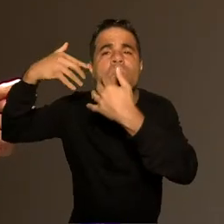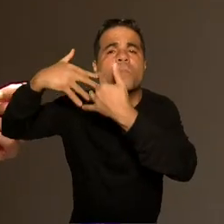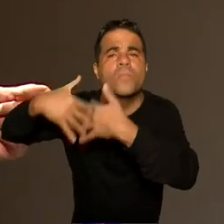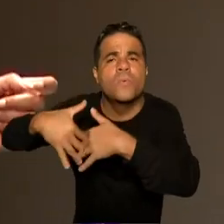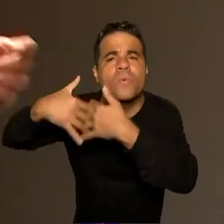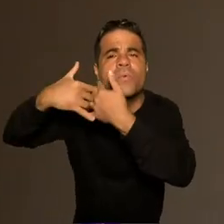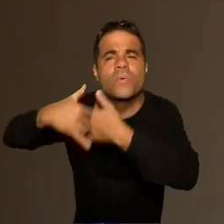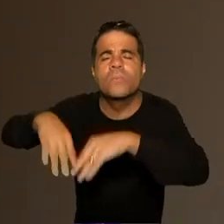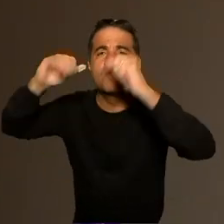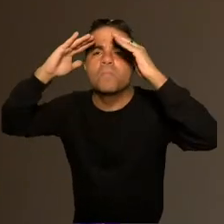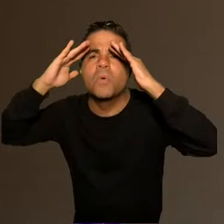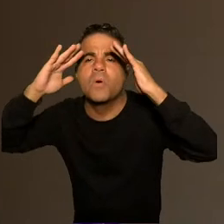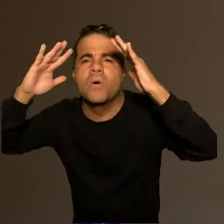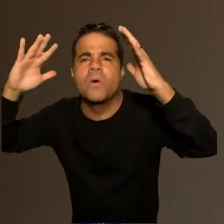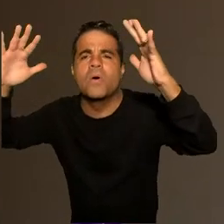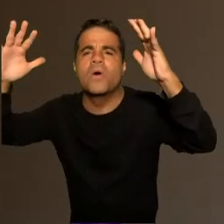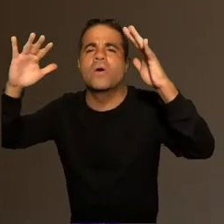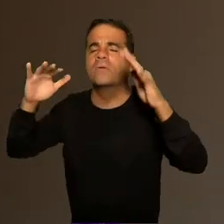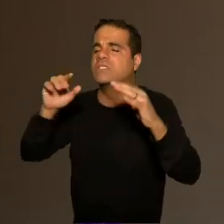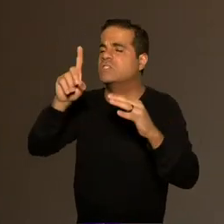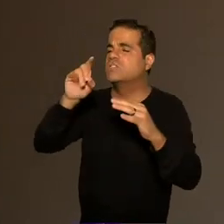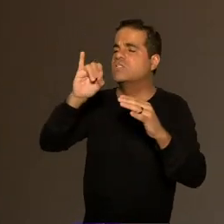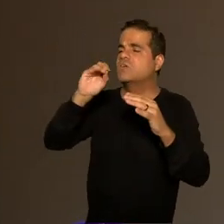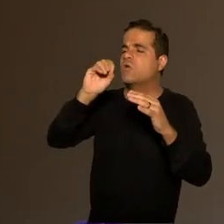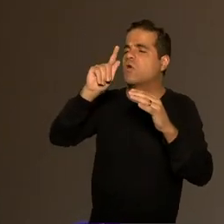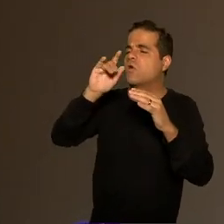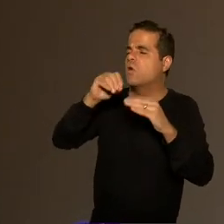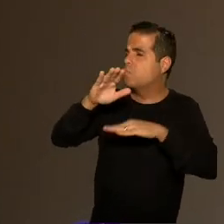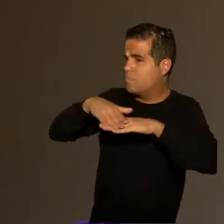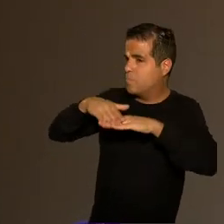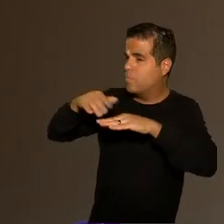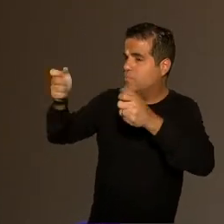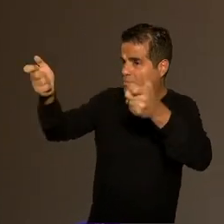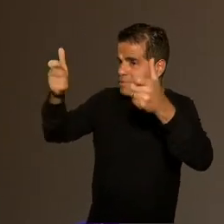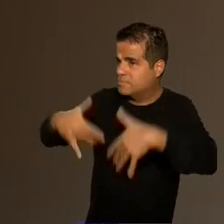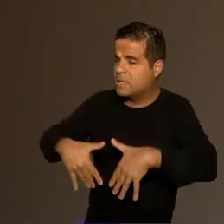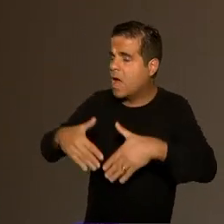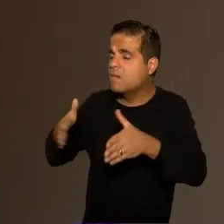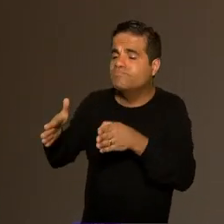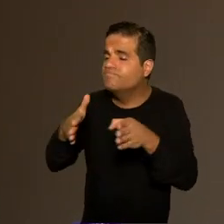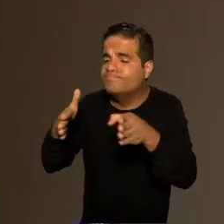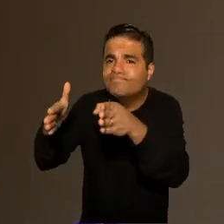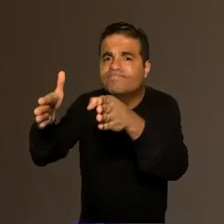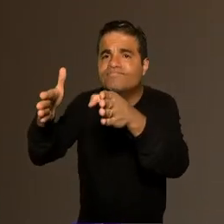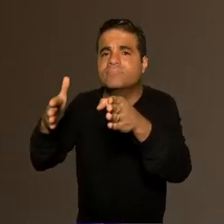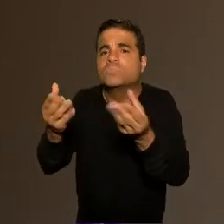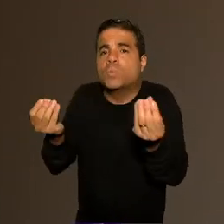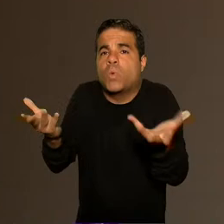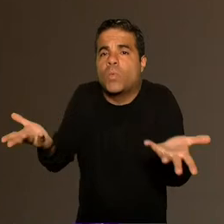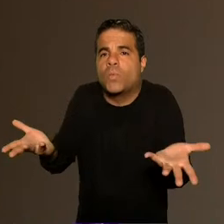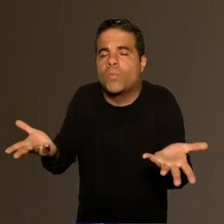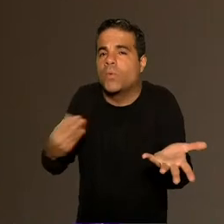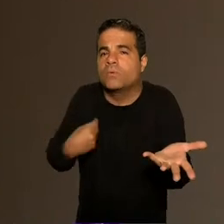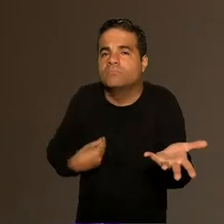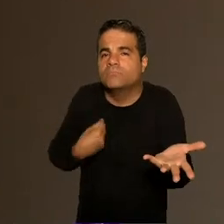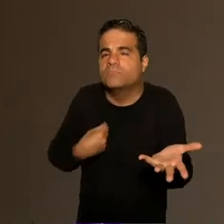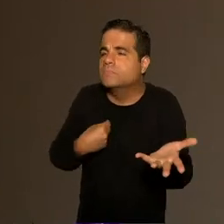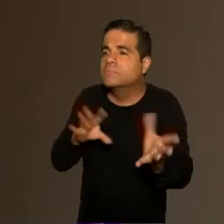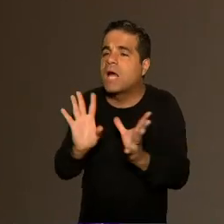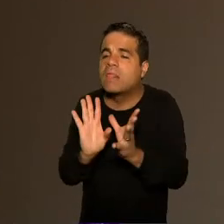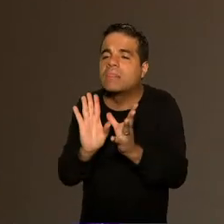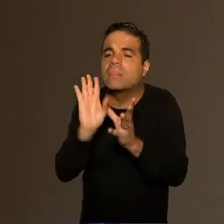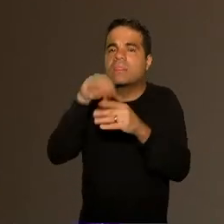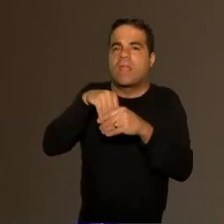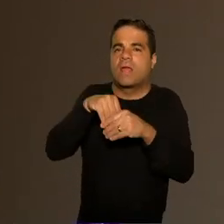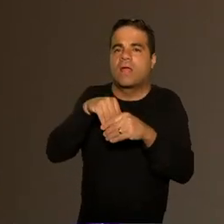bom Diogo conta também para a gente esse seu caminho essa sua trajetória dentro da